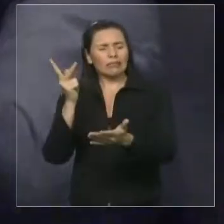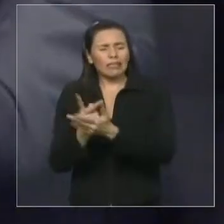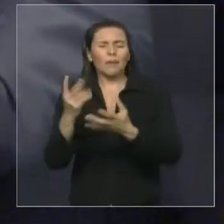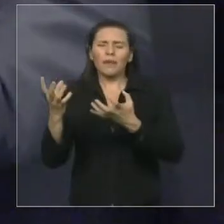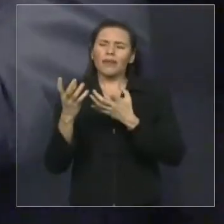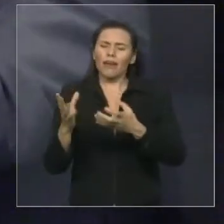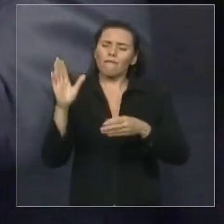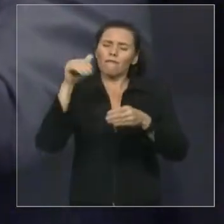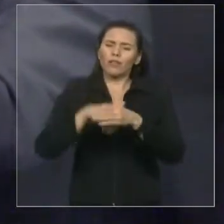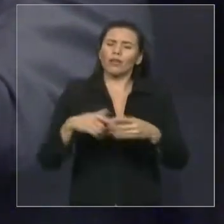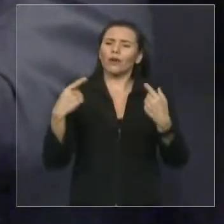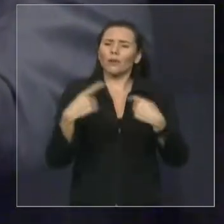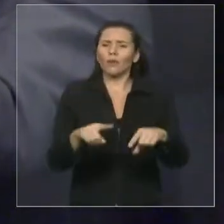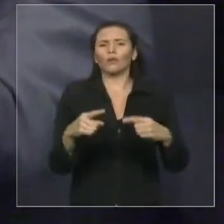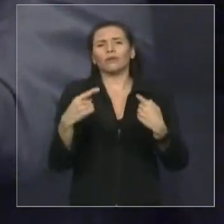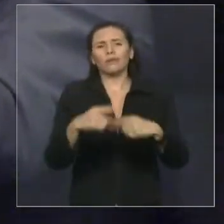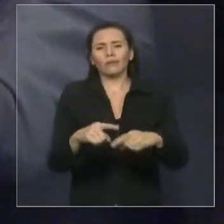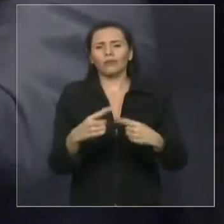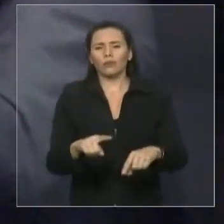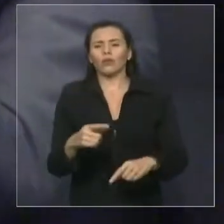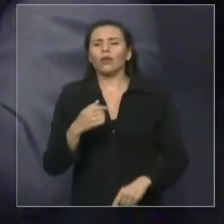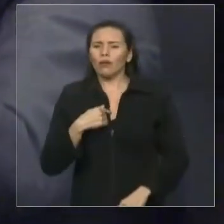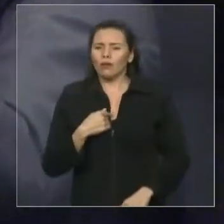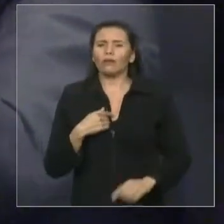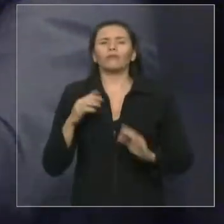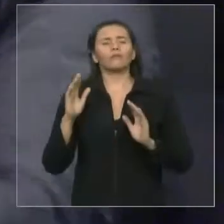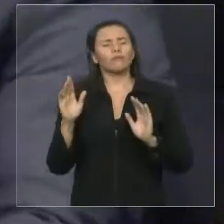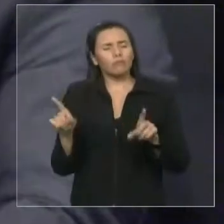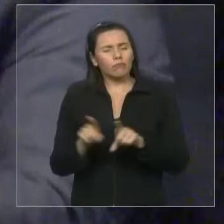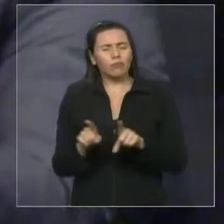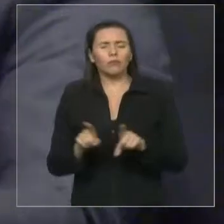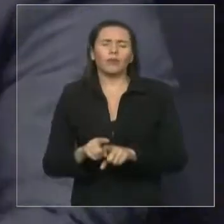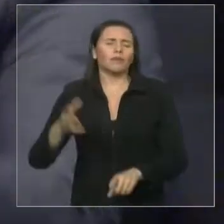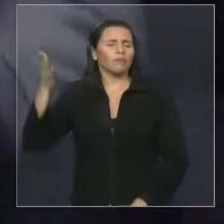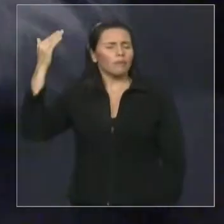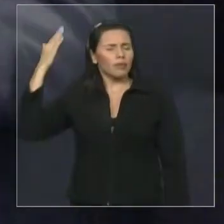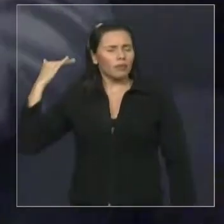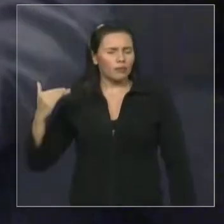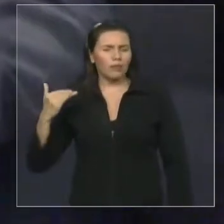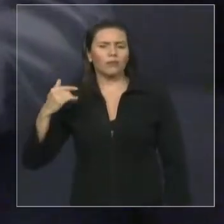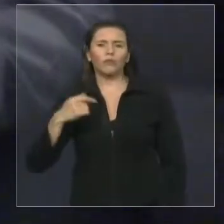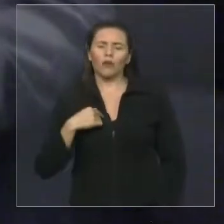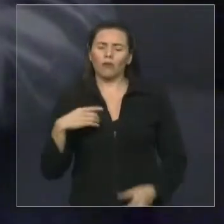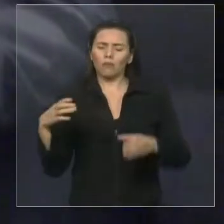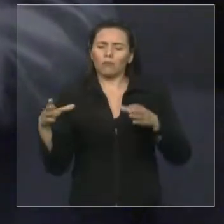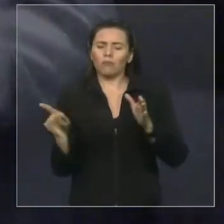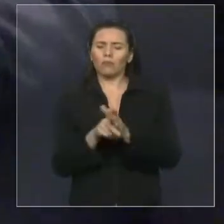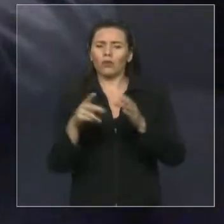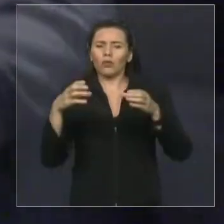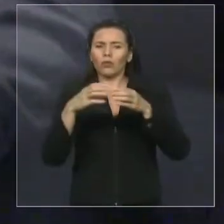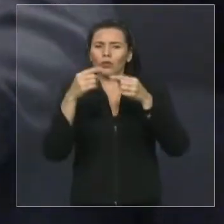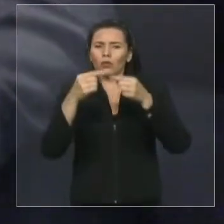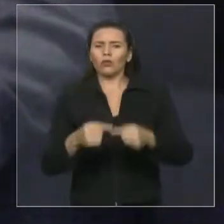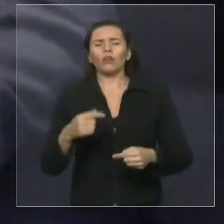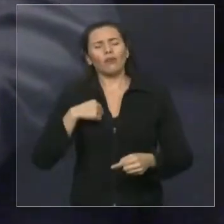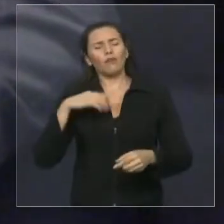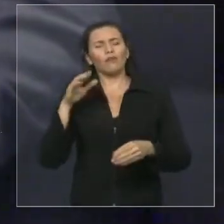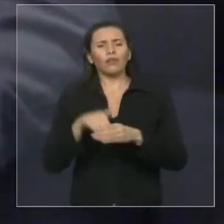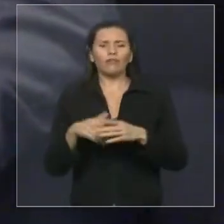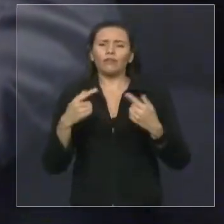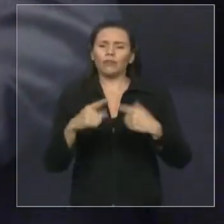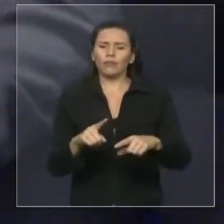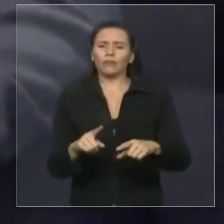você quando você era oposição. Eu já passei aqui também como oposição e sei, isso é um papel, e é importante o papel que Vossa Excelência exerce, eu já disse isso para Vossa